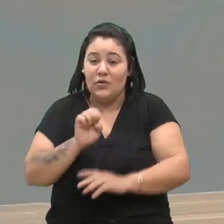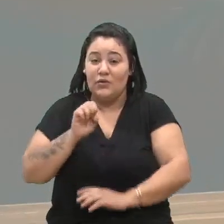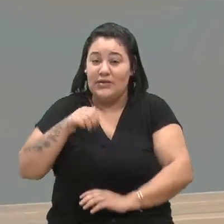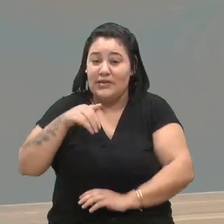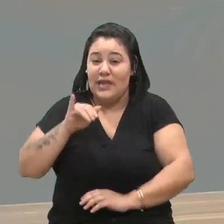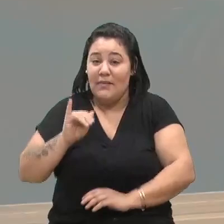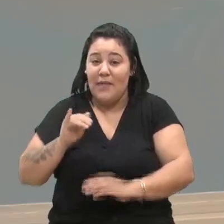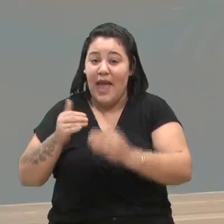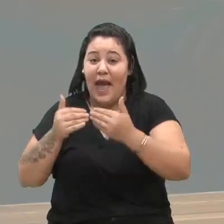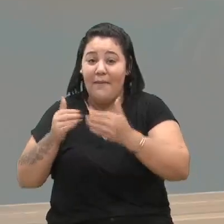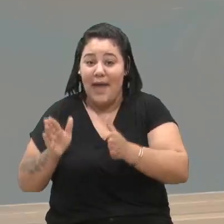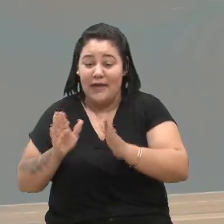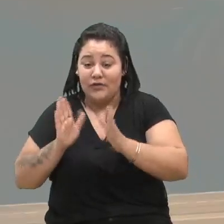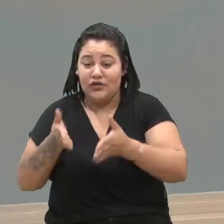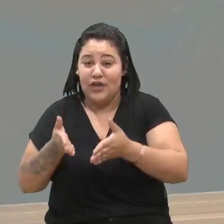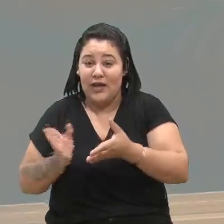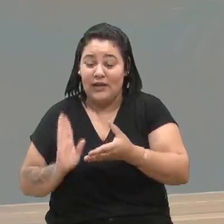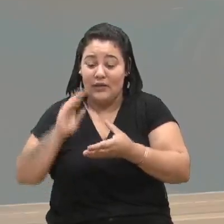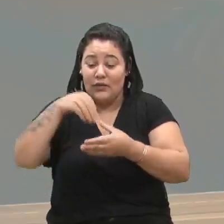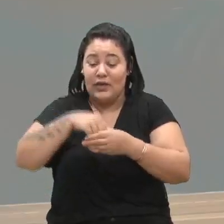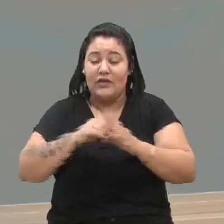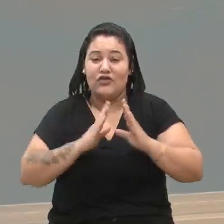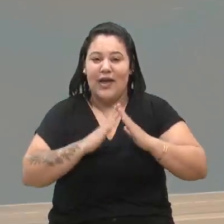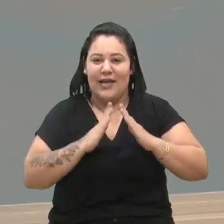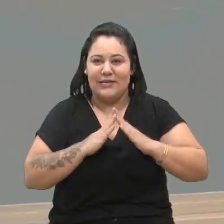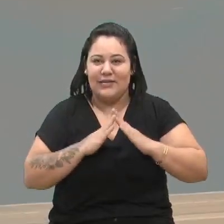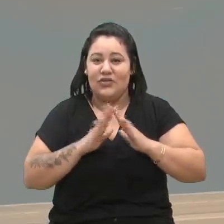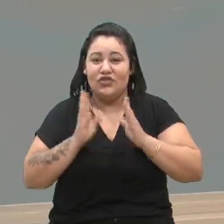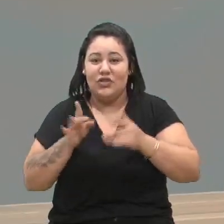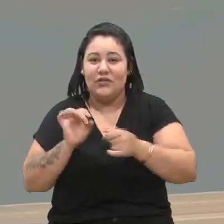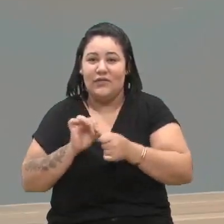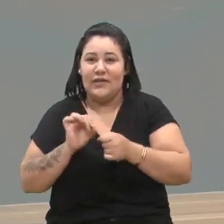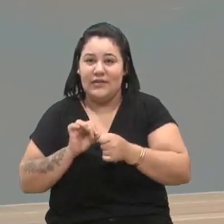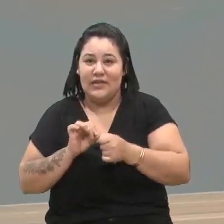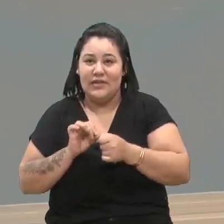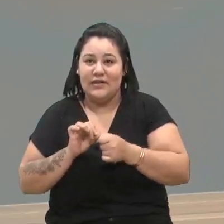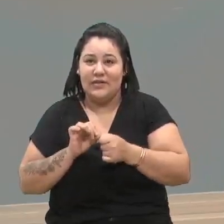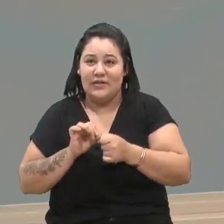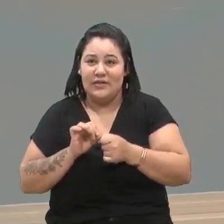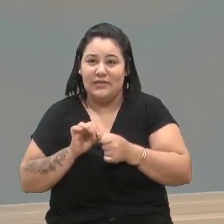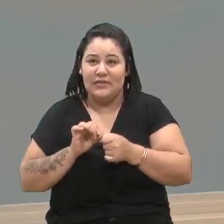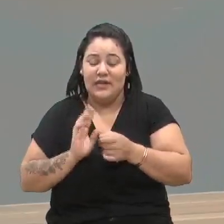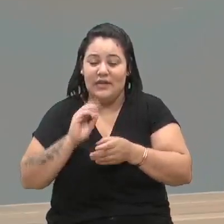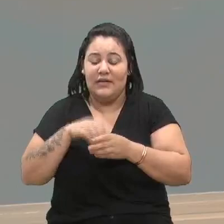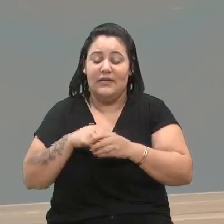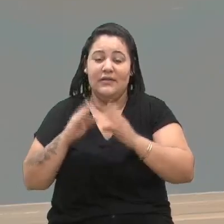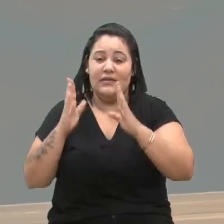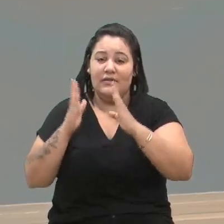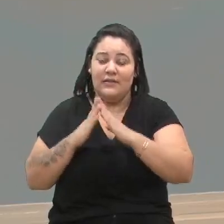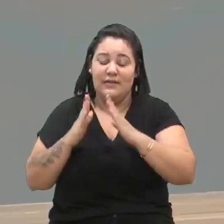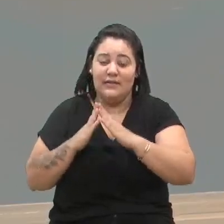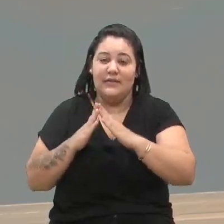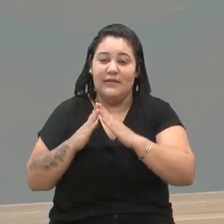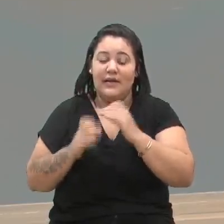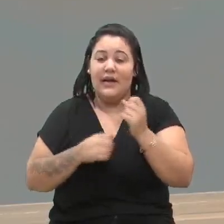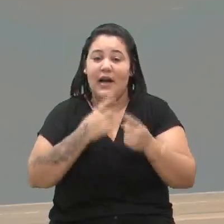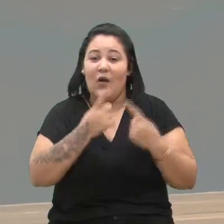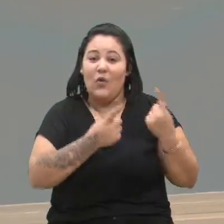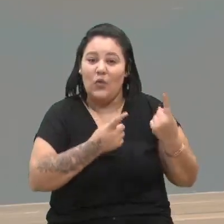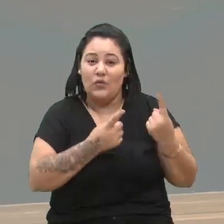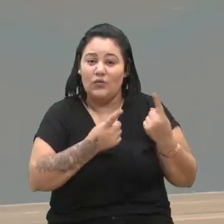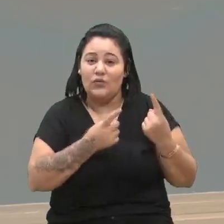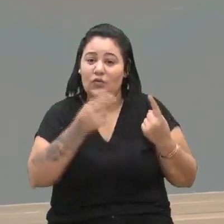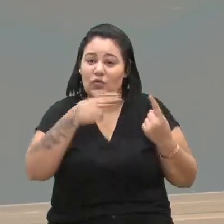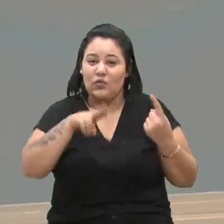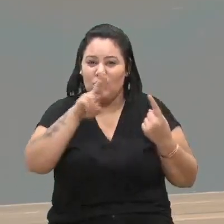semiaberto já estão nas casas, já estão cumprindo pena em regime domiciliar. Alguns deles com